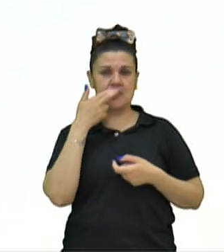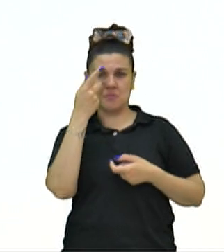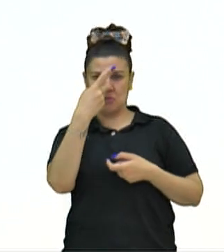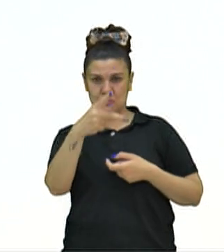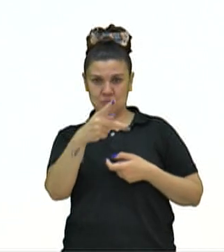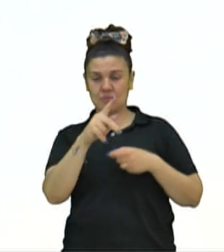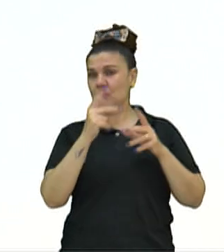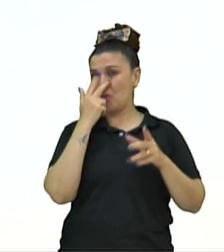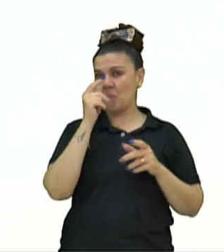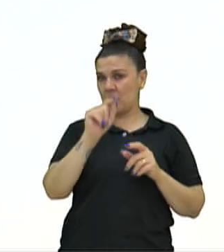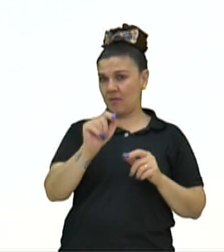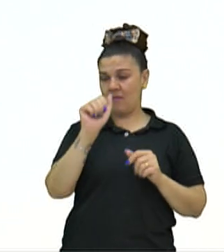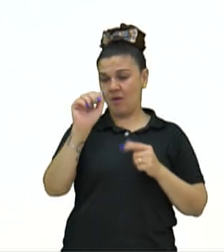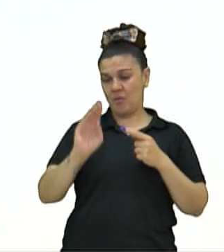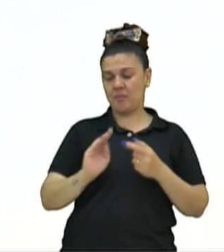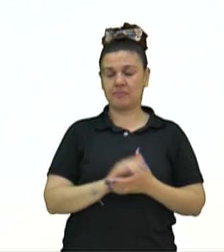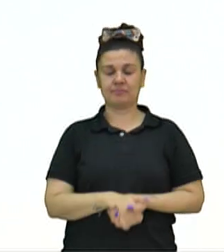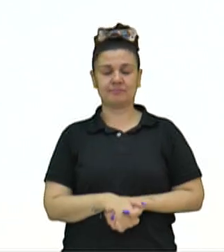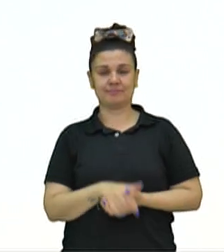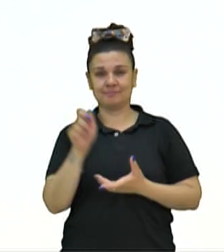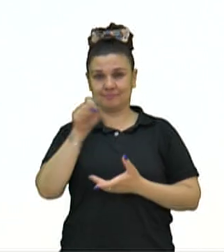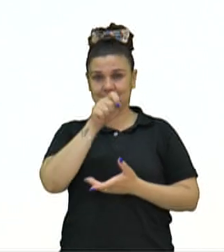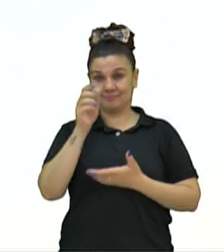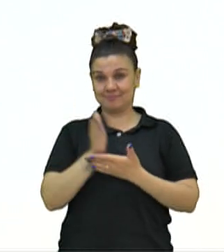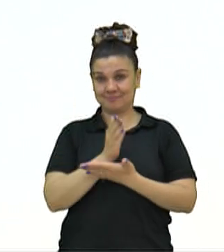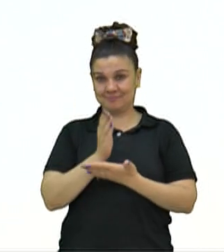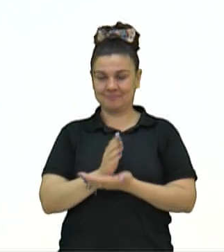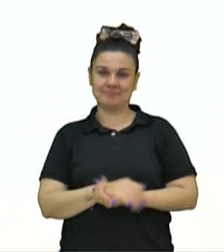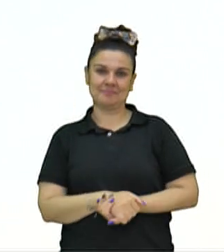Resposta letra A ou letra B? Marca aí no teu caderno.